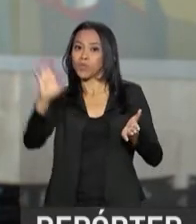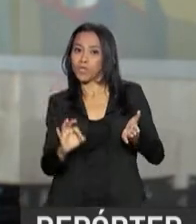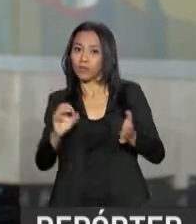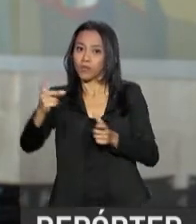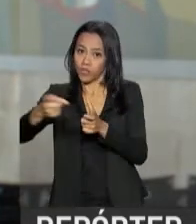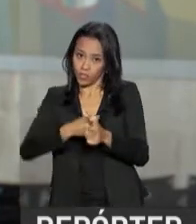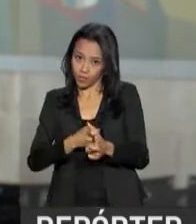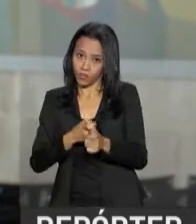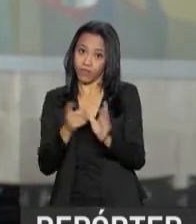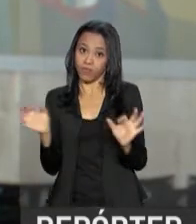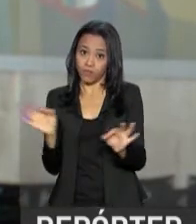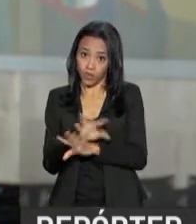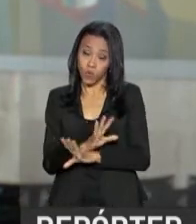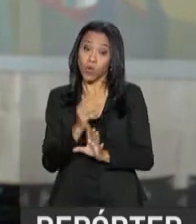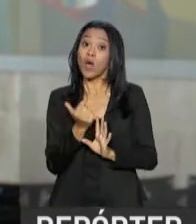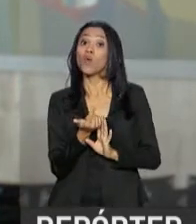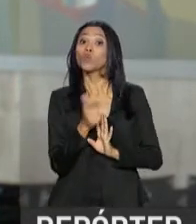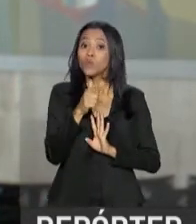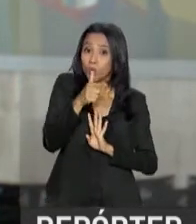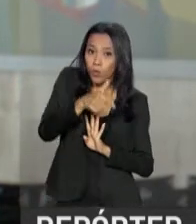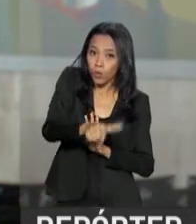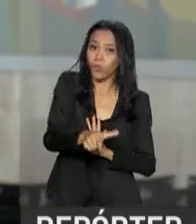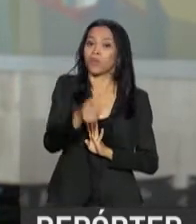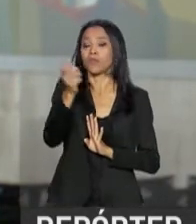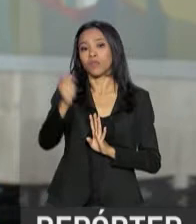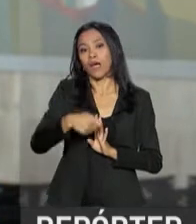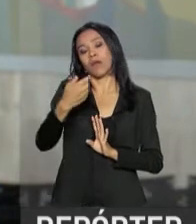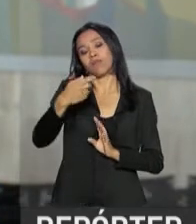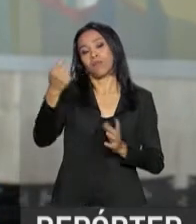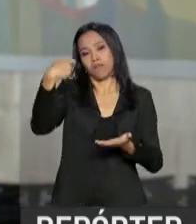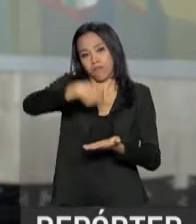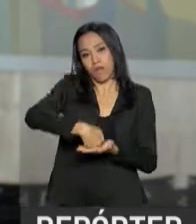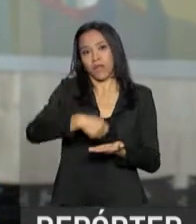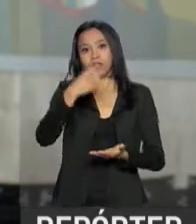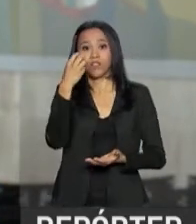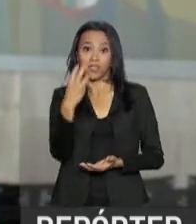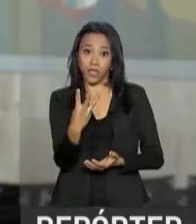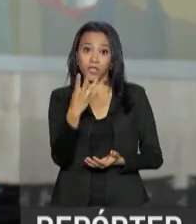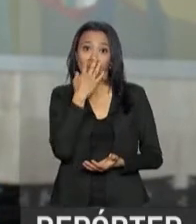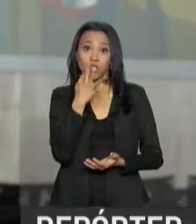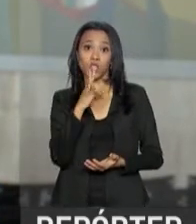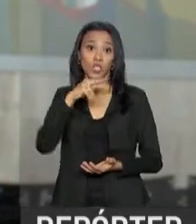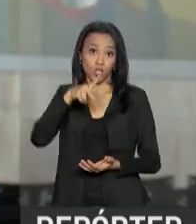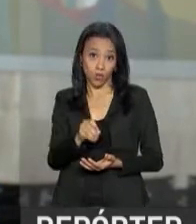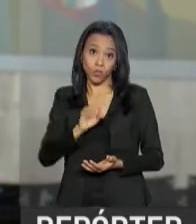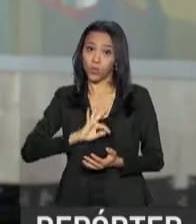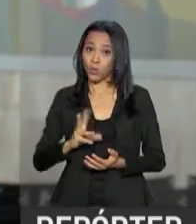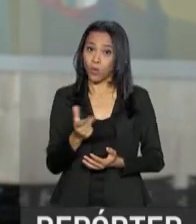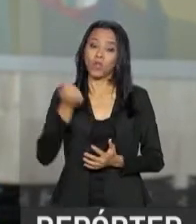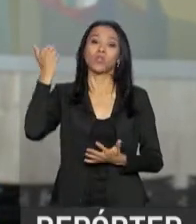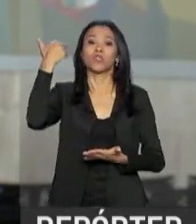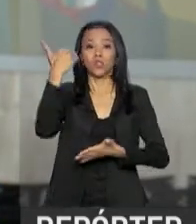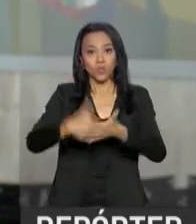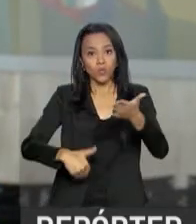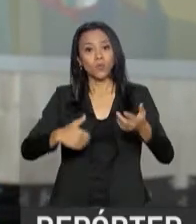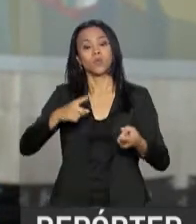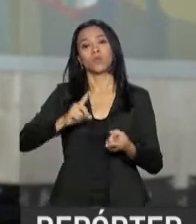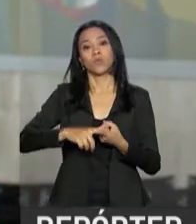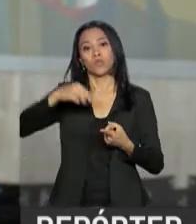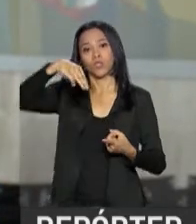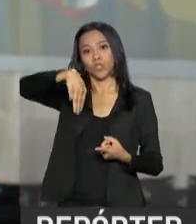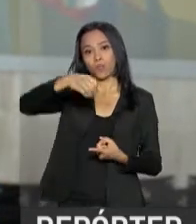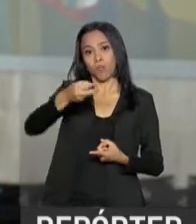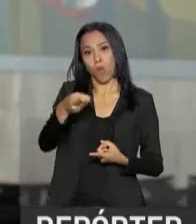o saldo restante poderá ser pago de três maneiras diferentes todas com desconto nos juros de mora multas